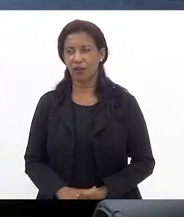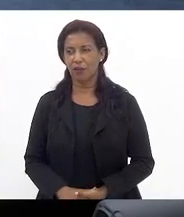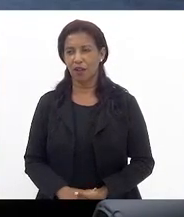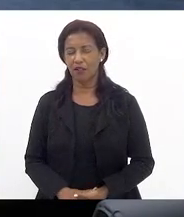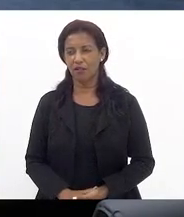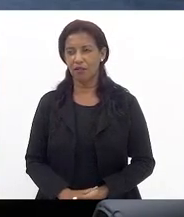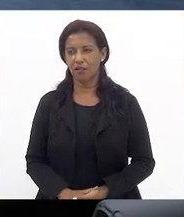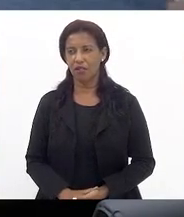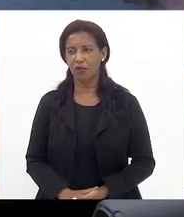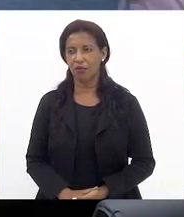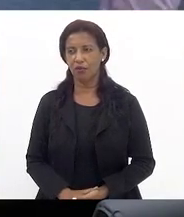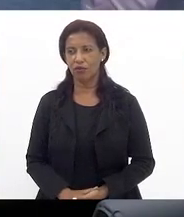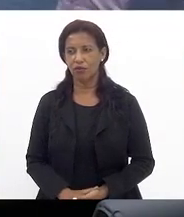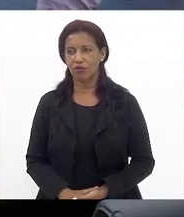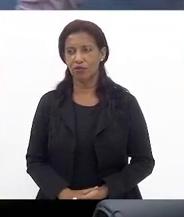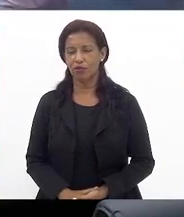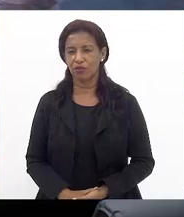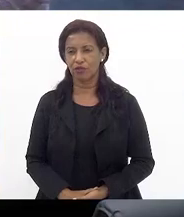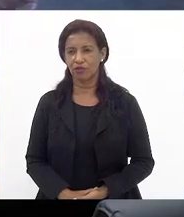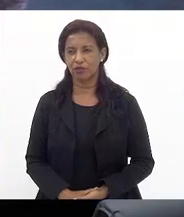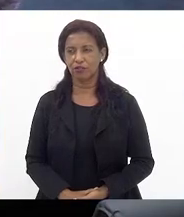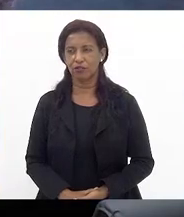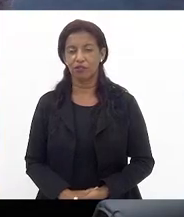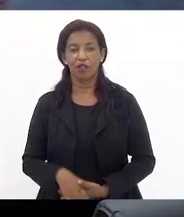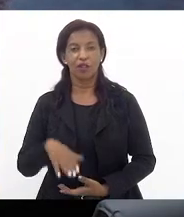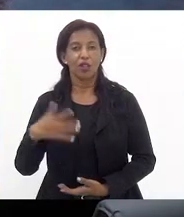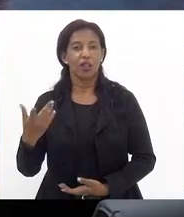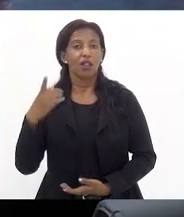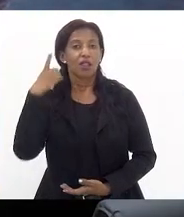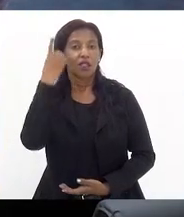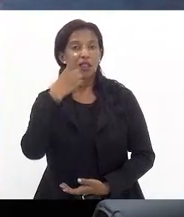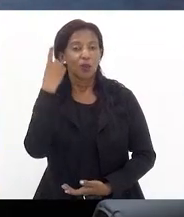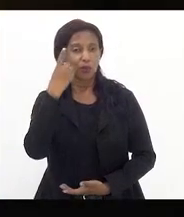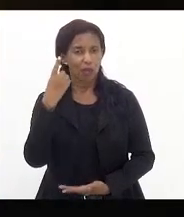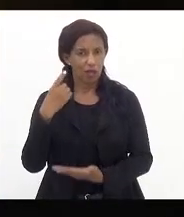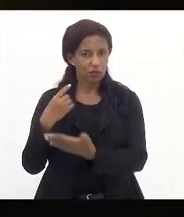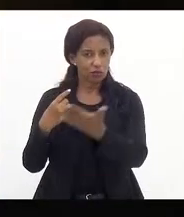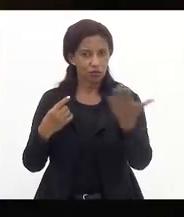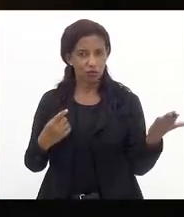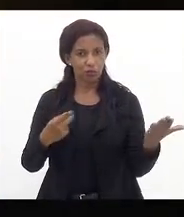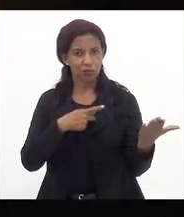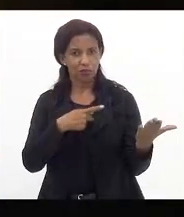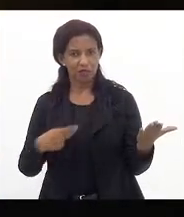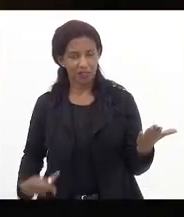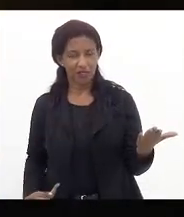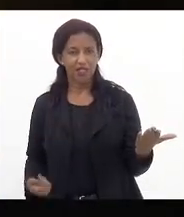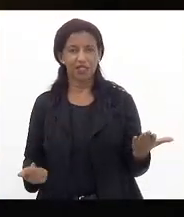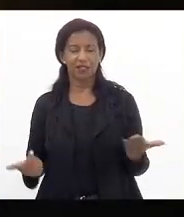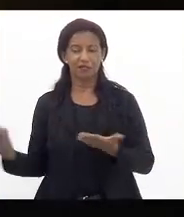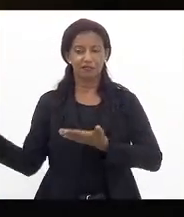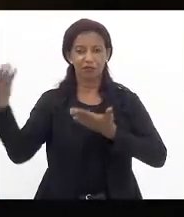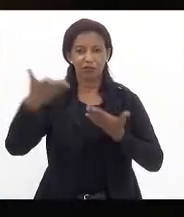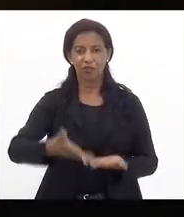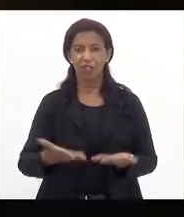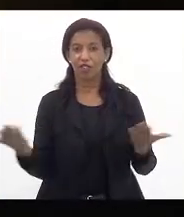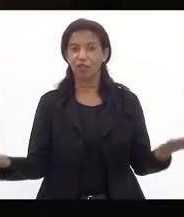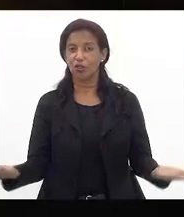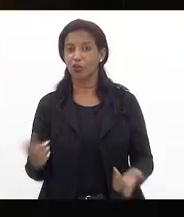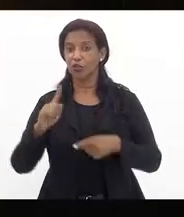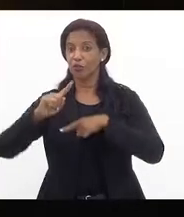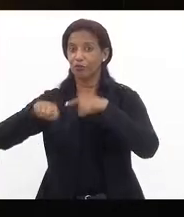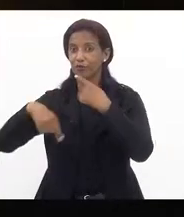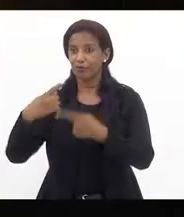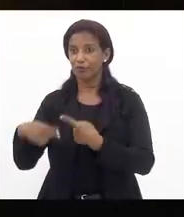Muito obrigada, senhora presidenta, senhoras deputadas, senhores deputados, que nos traz aqui hoje, depois